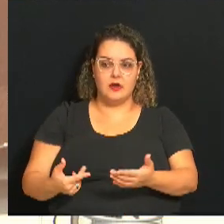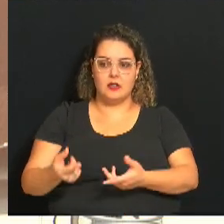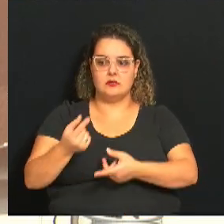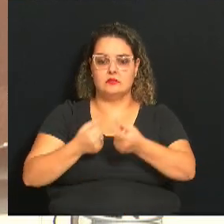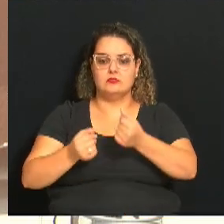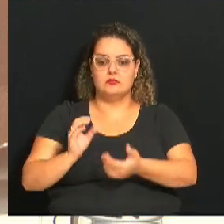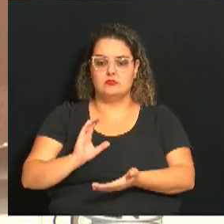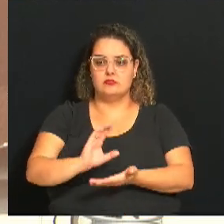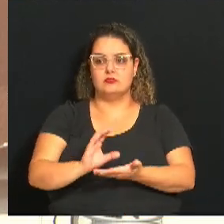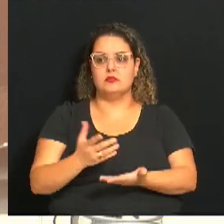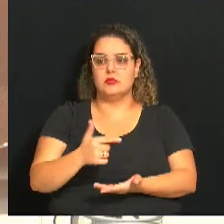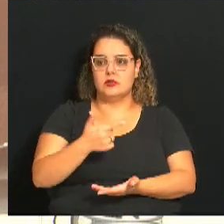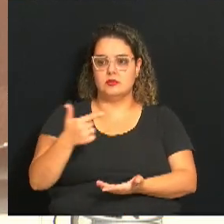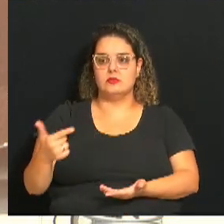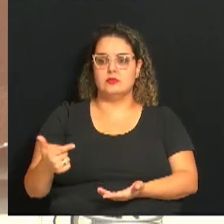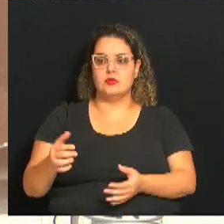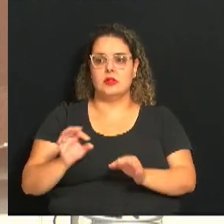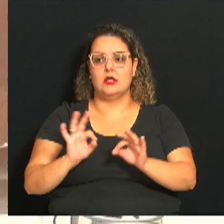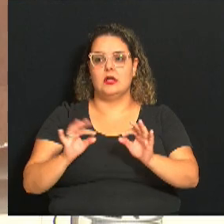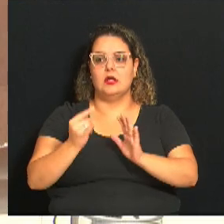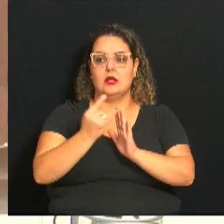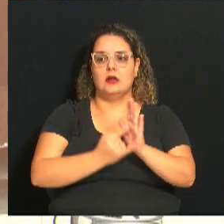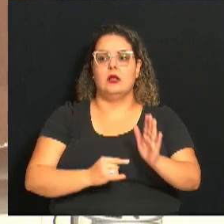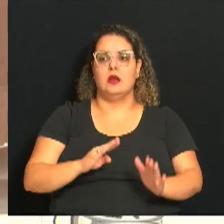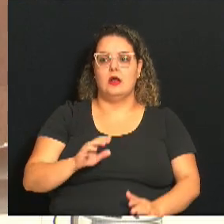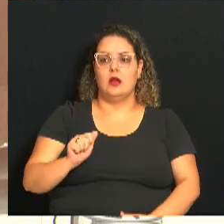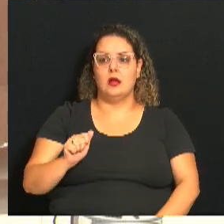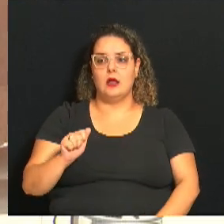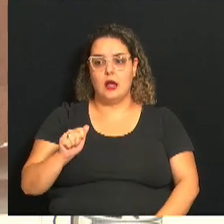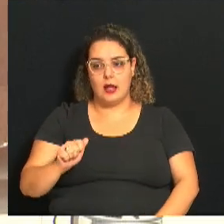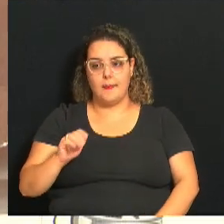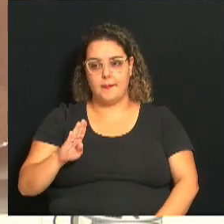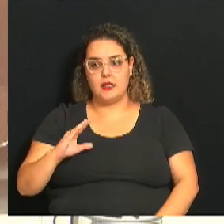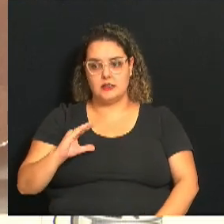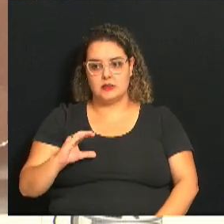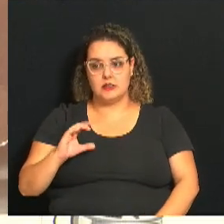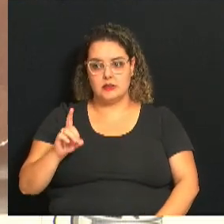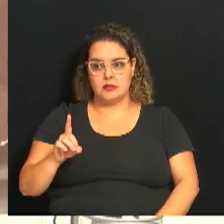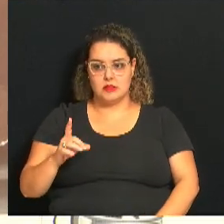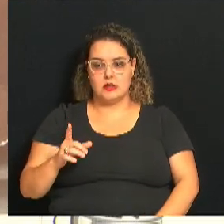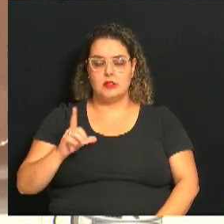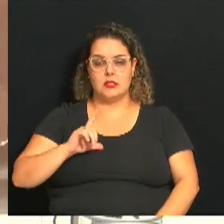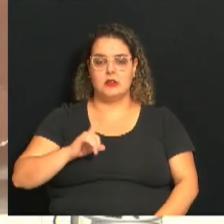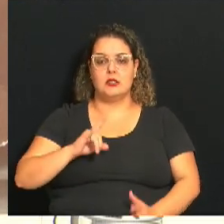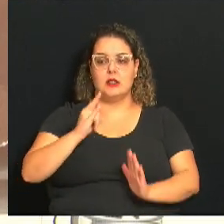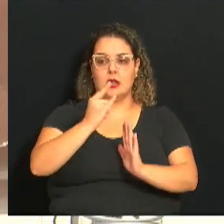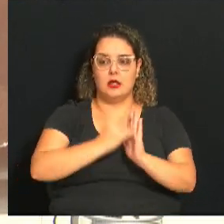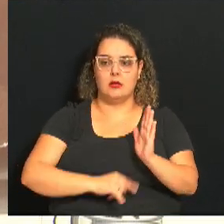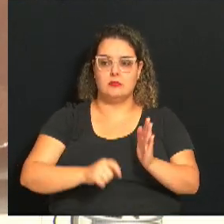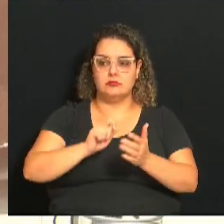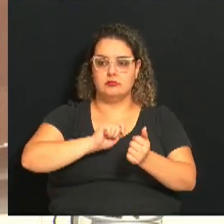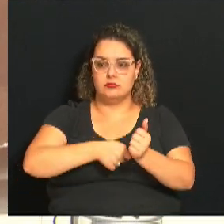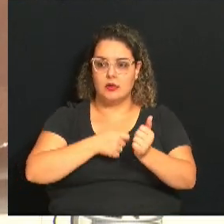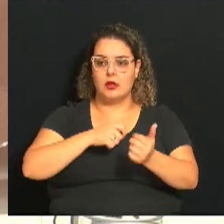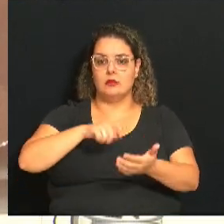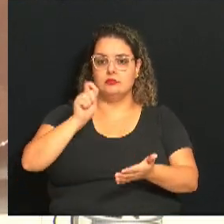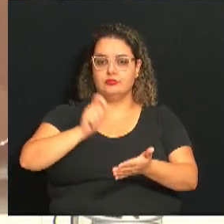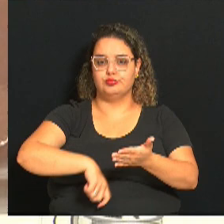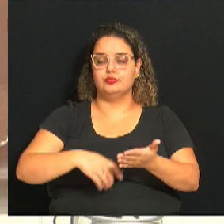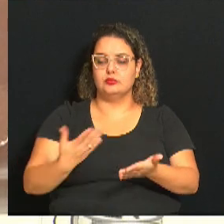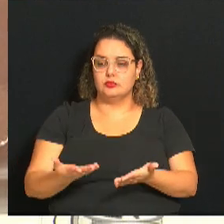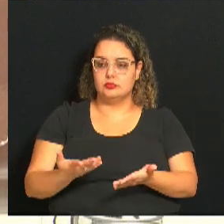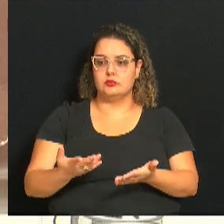nem AVCB. Hoje o mercado tem AVCB, tem matrícula, né, tem já um andamento, uma reforma, já tem